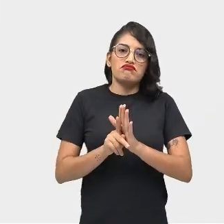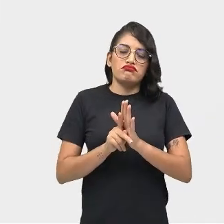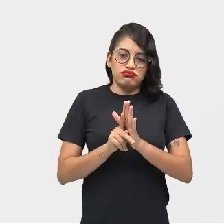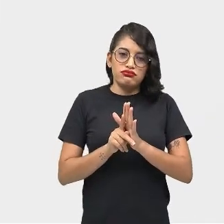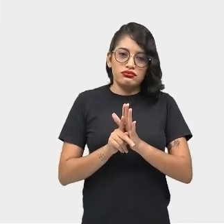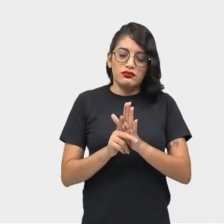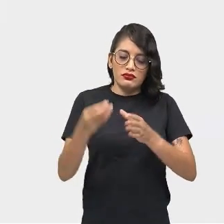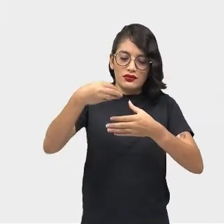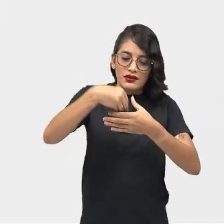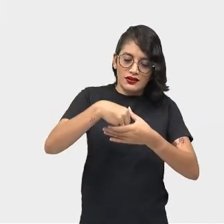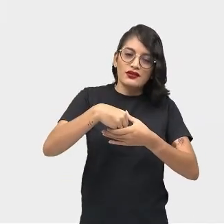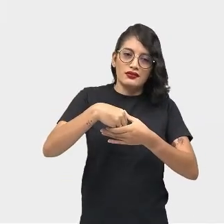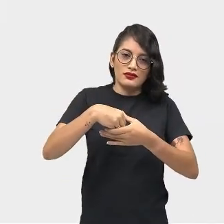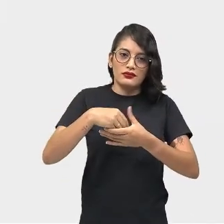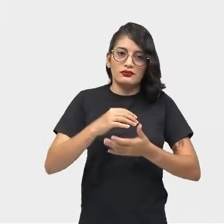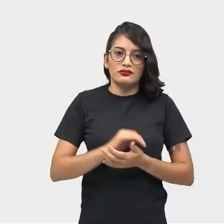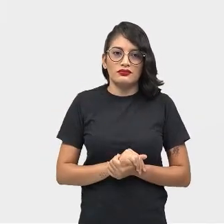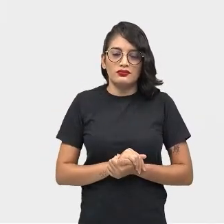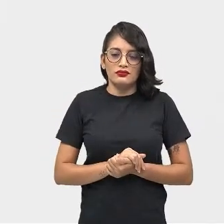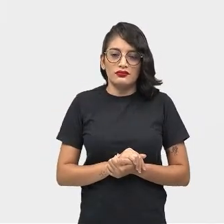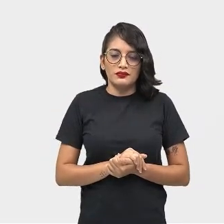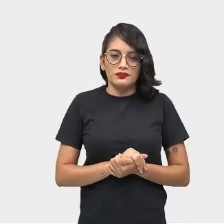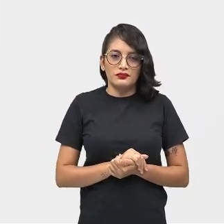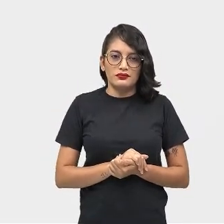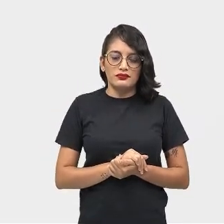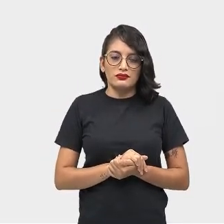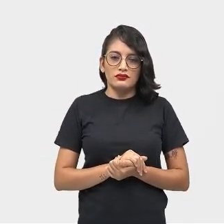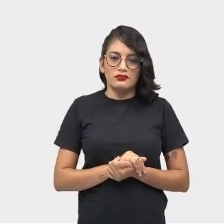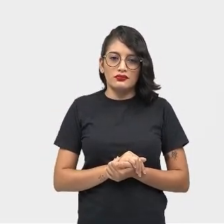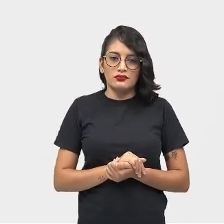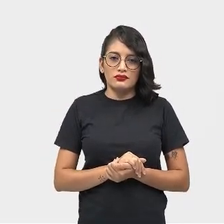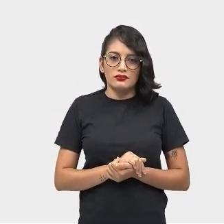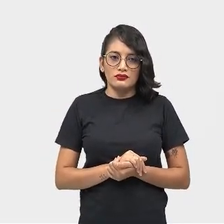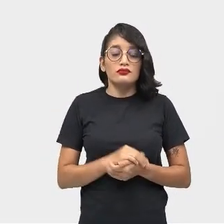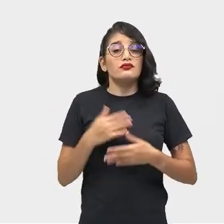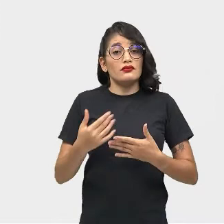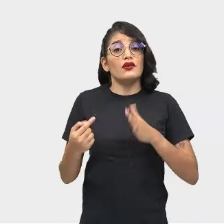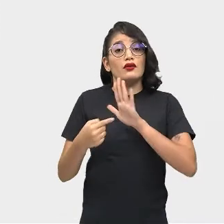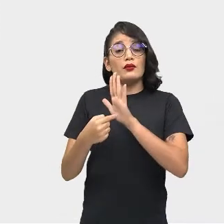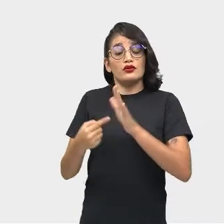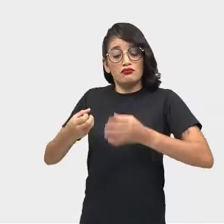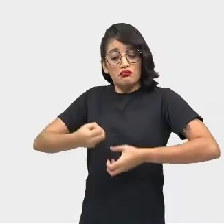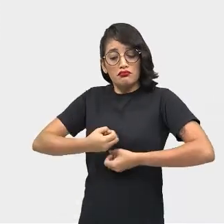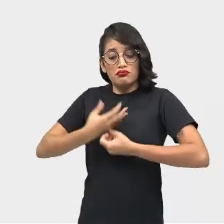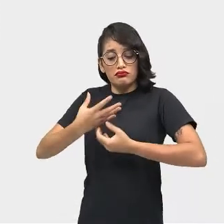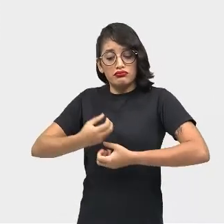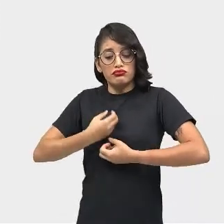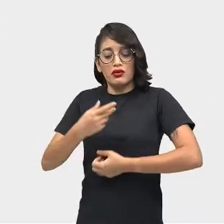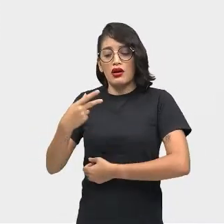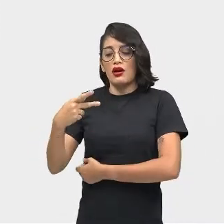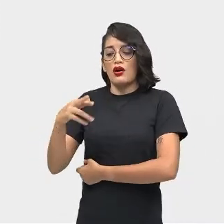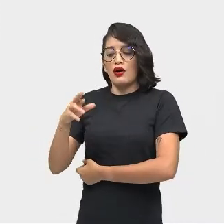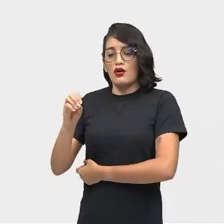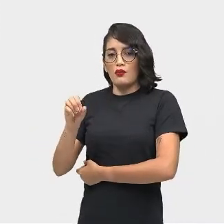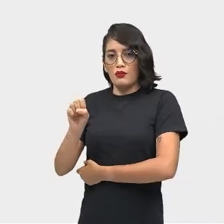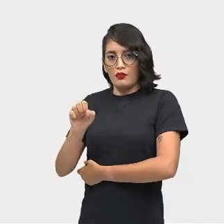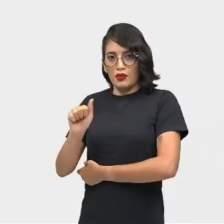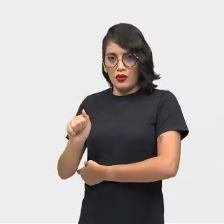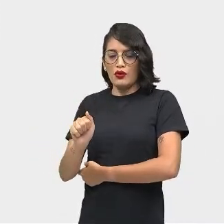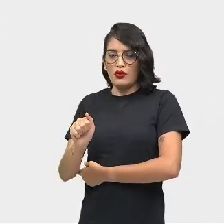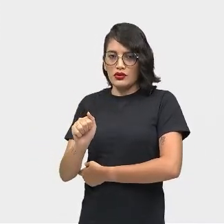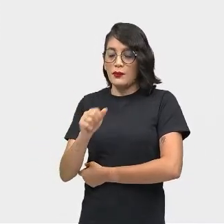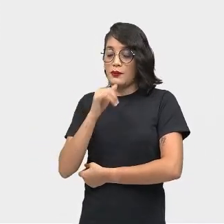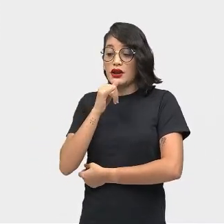em prosa. E aí nós vamos estar diante de uma prosa poética, tá, queridos? Prosa poética é quando